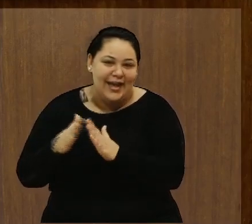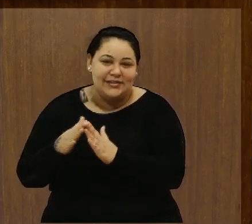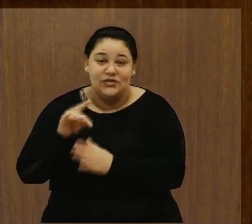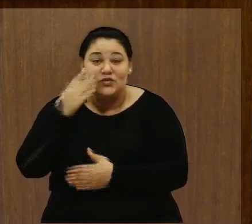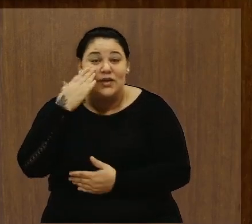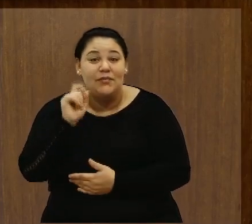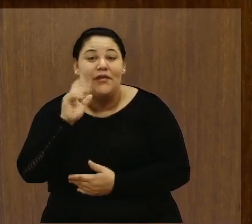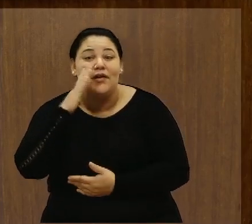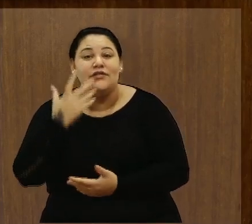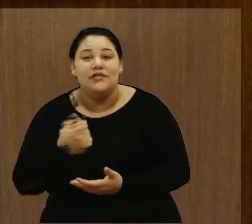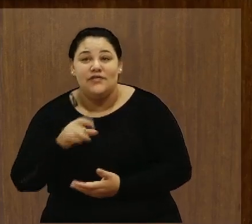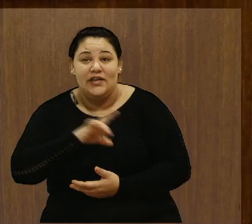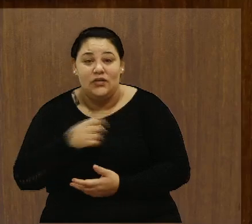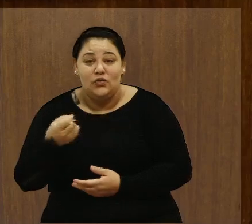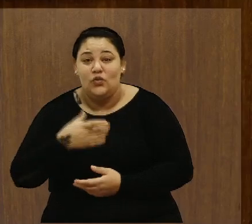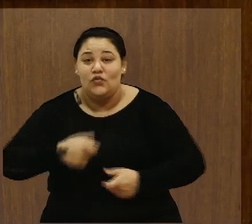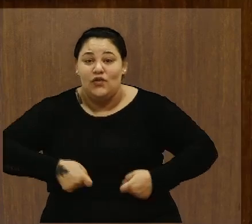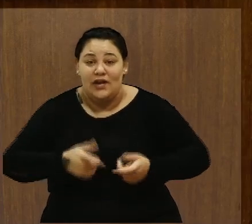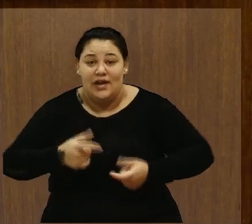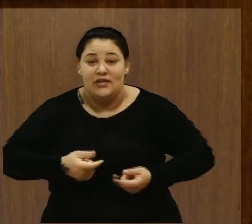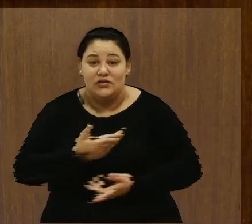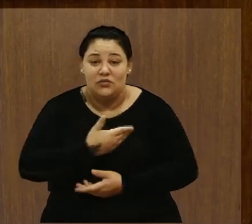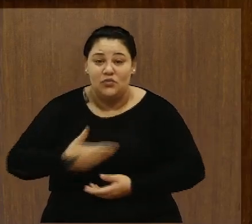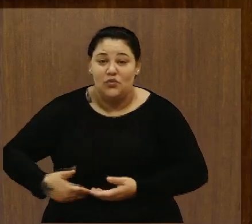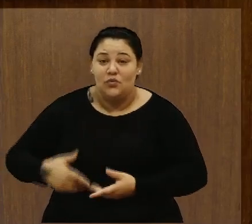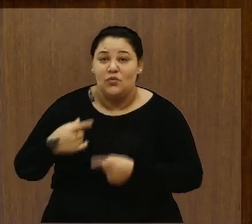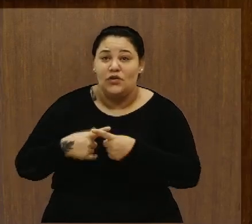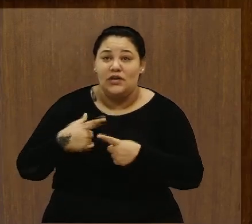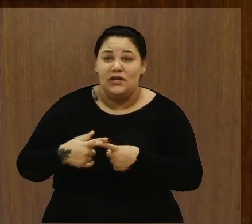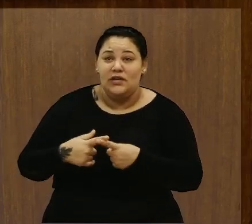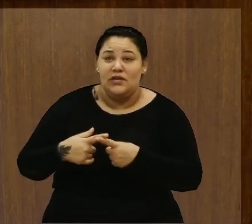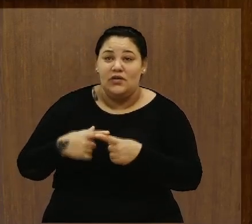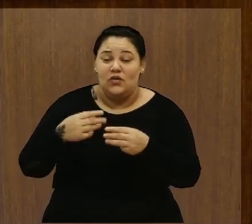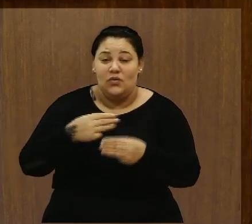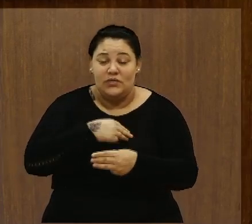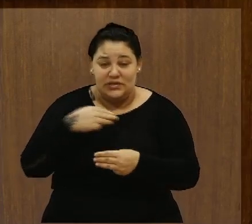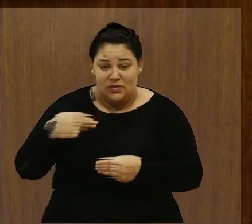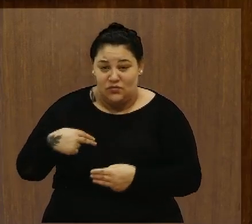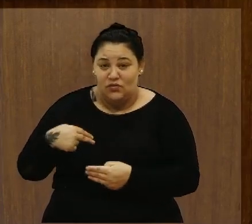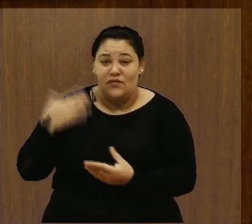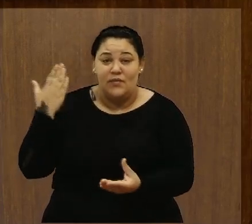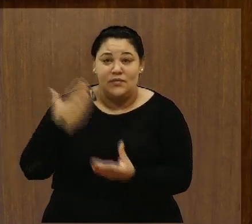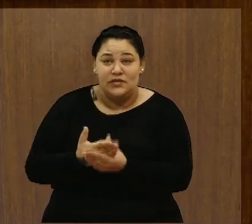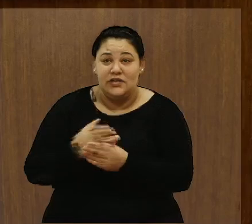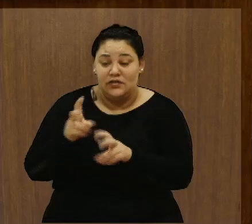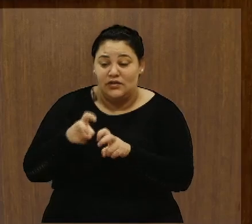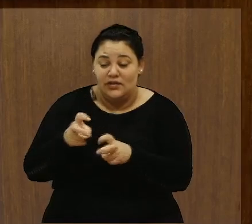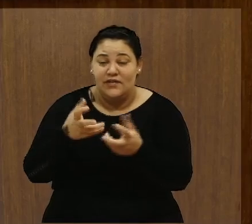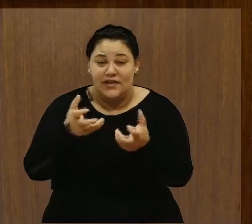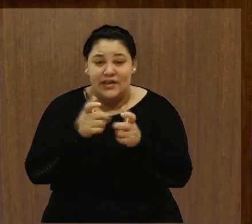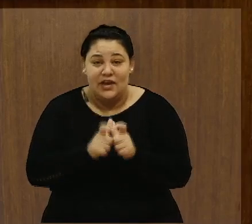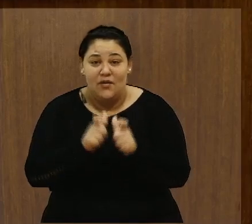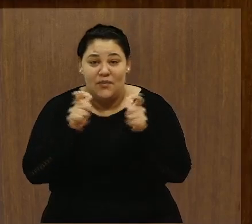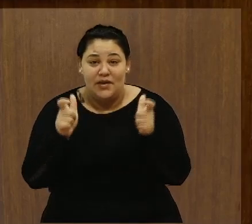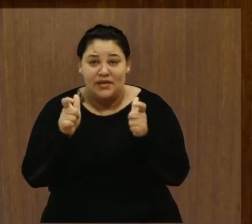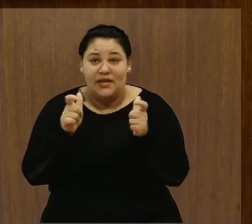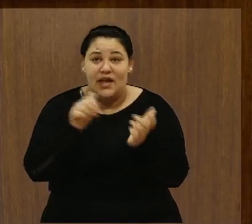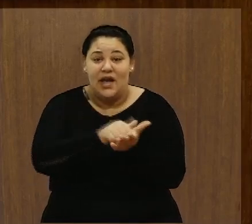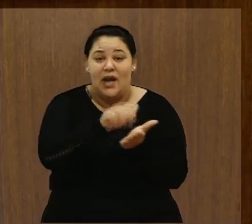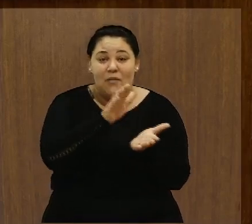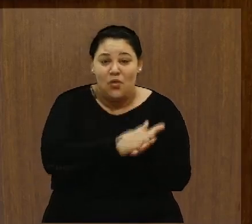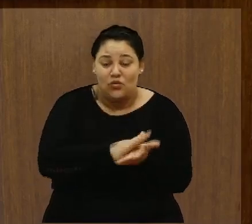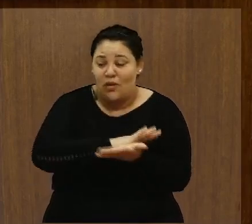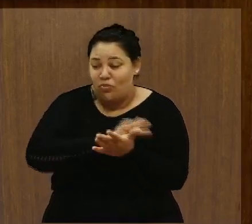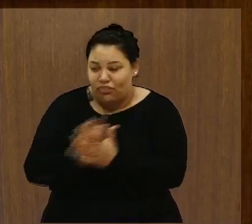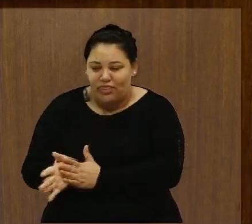nós vamos ter um novo gasto público, porque o Ministério Público Estadual vai processar o agricultor, requerendo ampliação da multa e a demolição da casa.